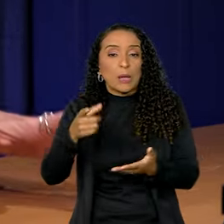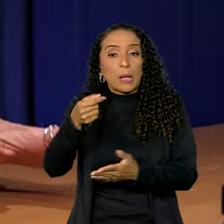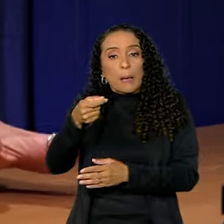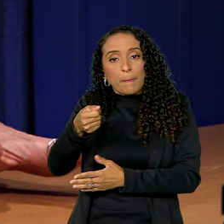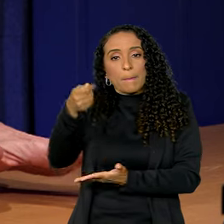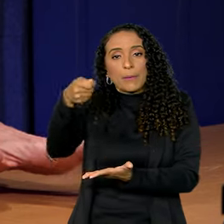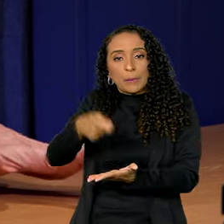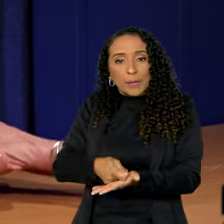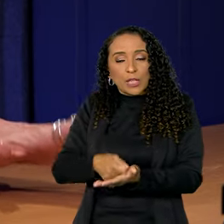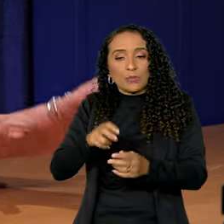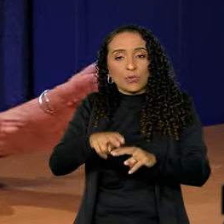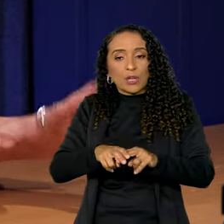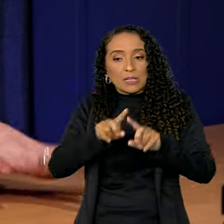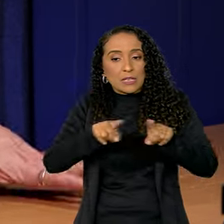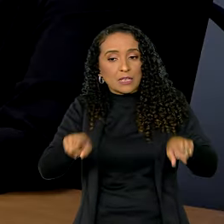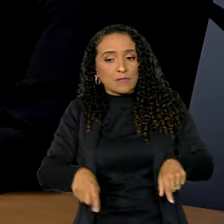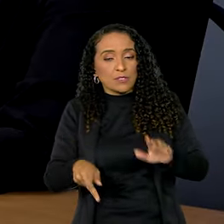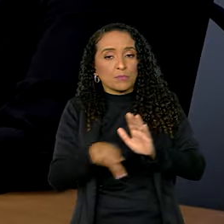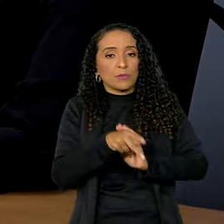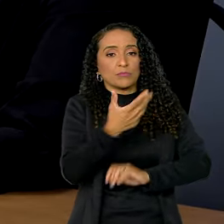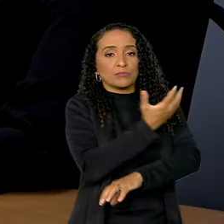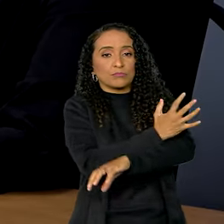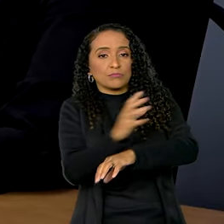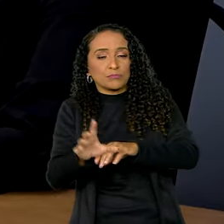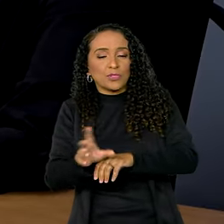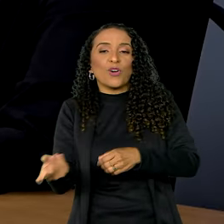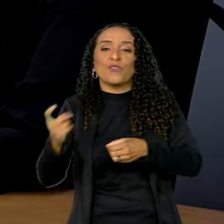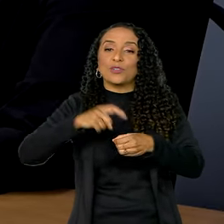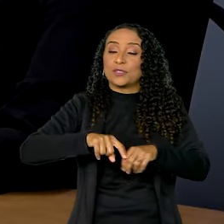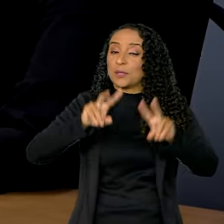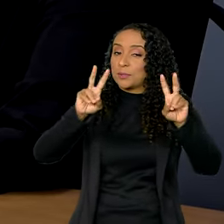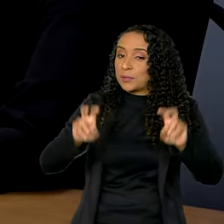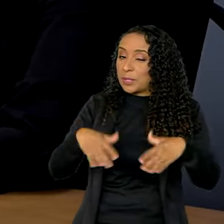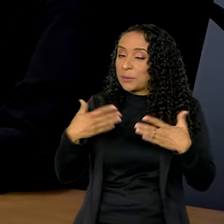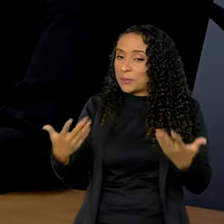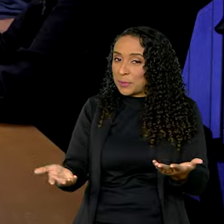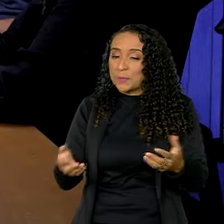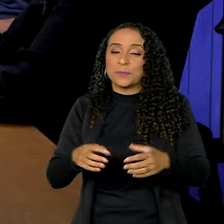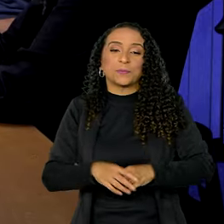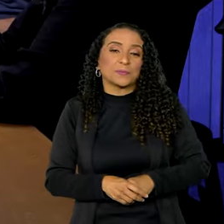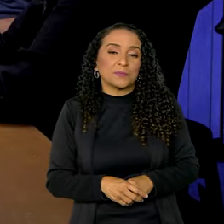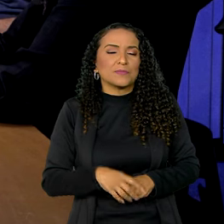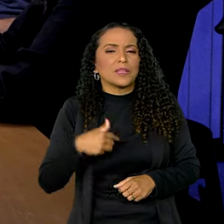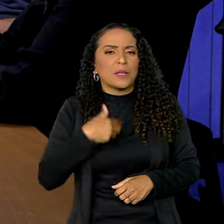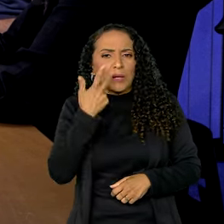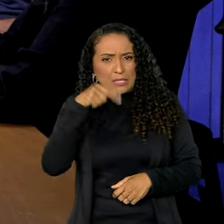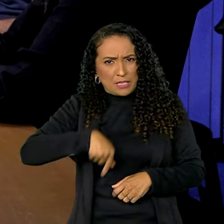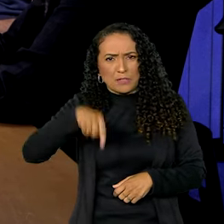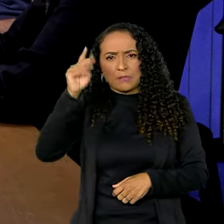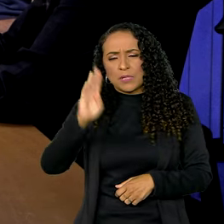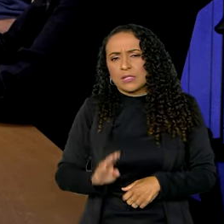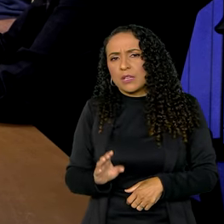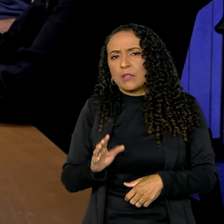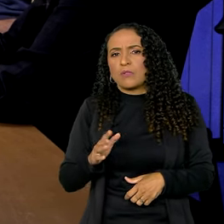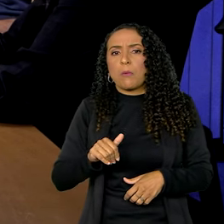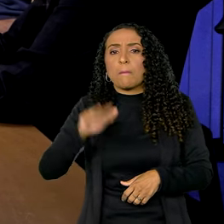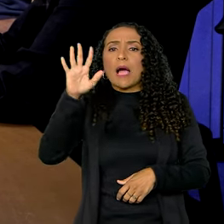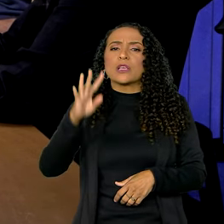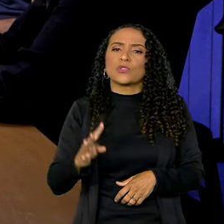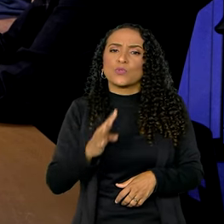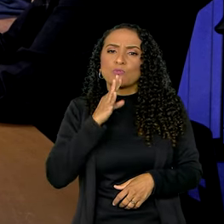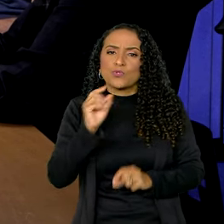pagamentos por serviços ambientais vamos voltar nesse tema Então eu acho que no Brasil que ficou mais